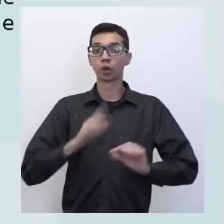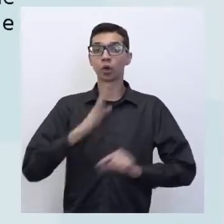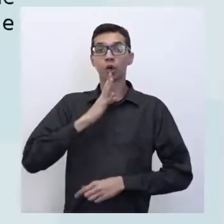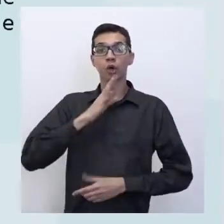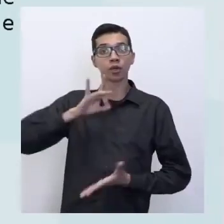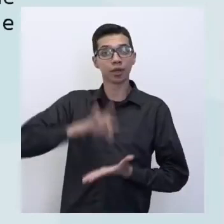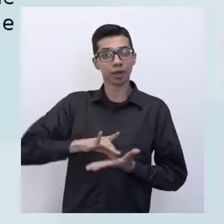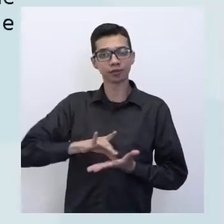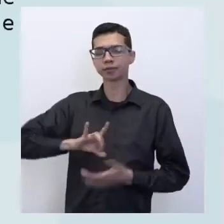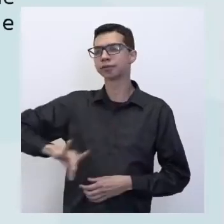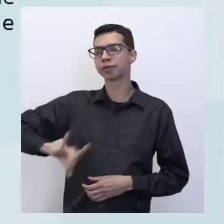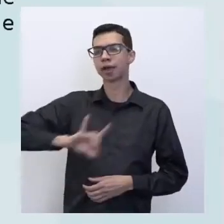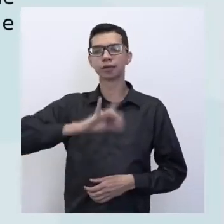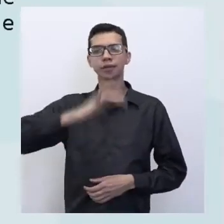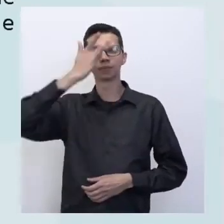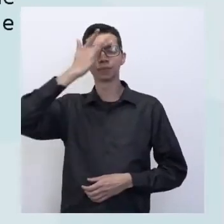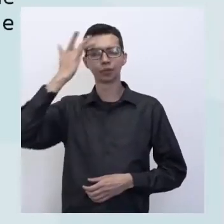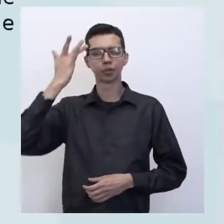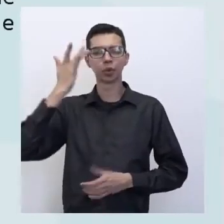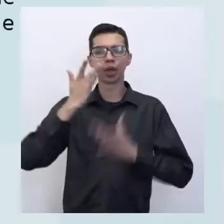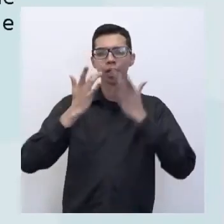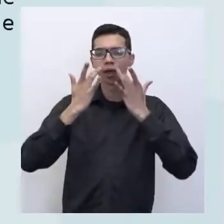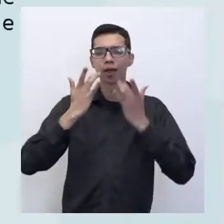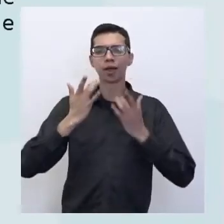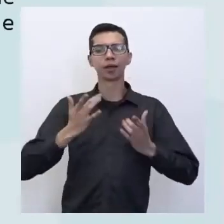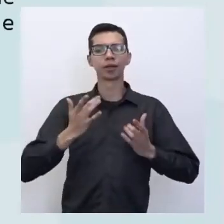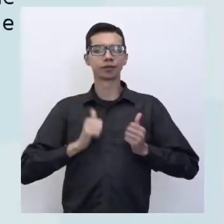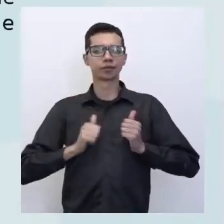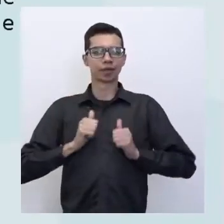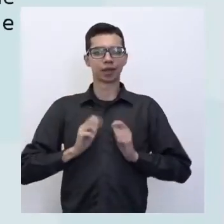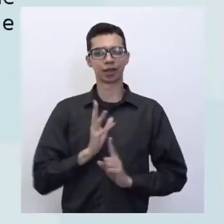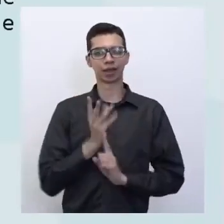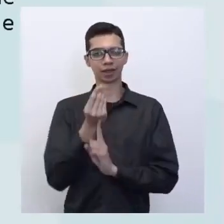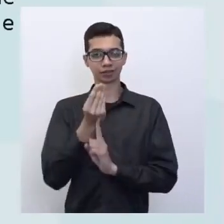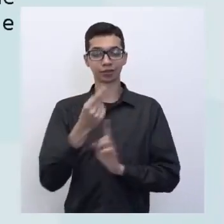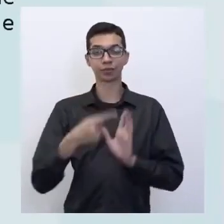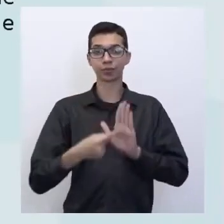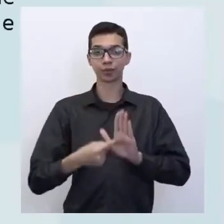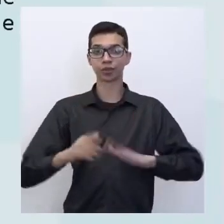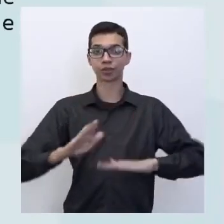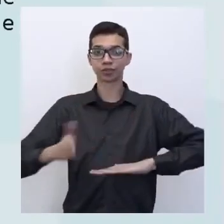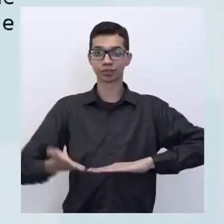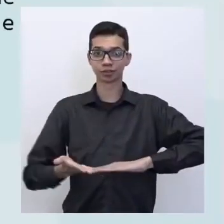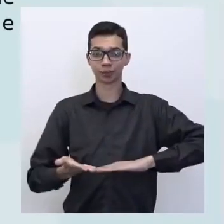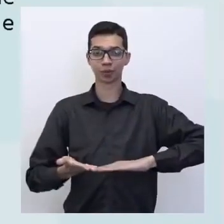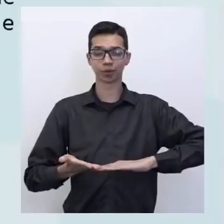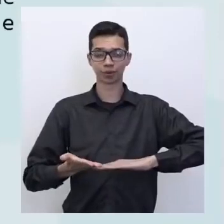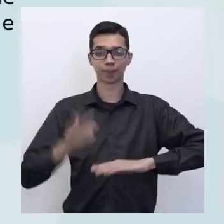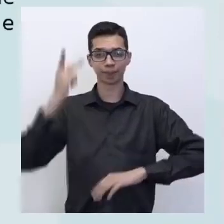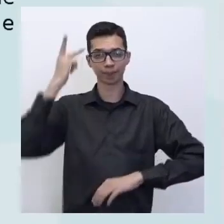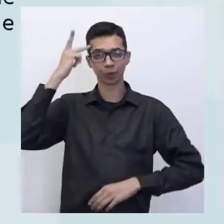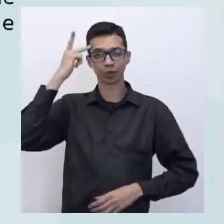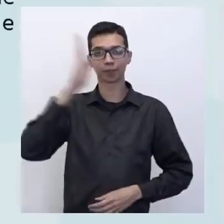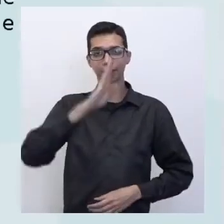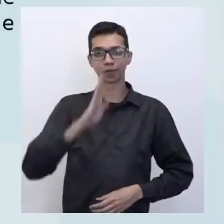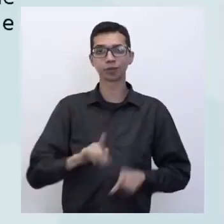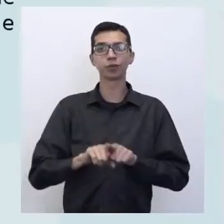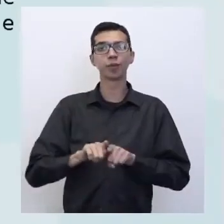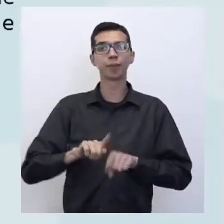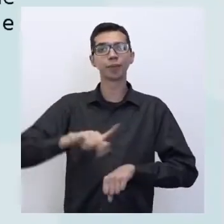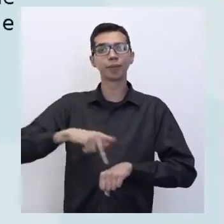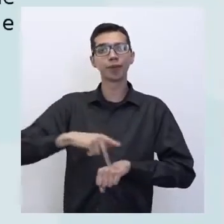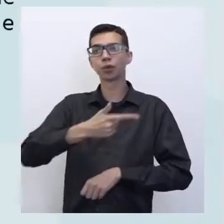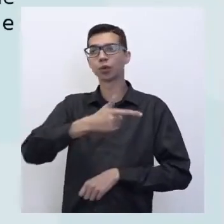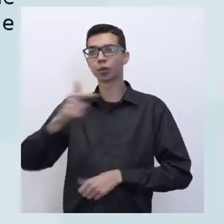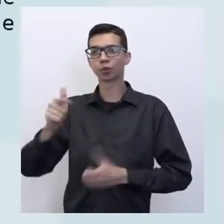grupos, coletivos e manifestações cênicas do teatro contemporâneo paulista, brasileiro e estrangeiro,